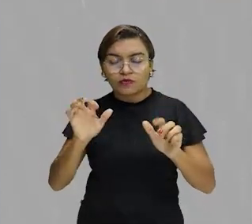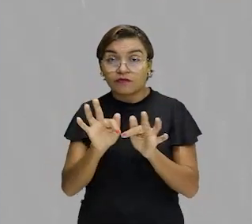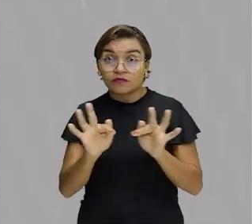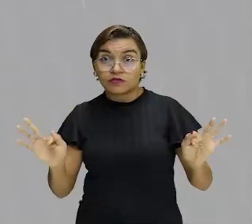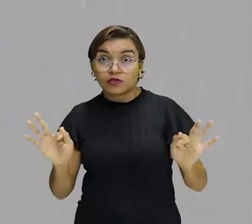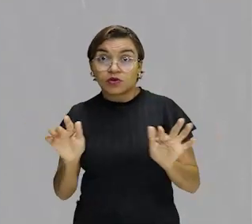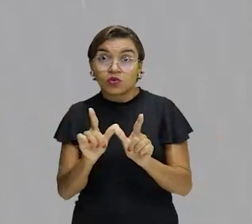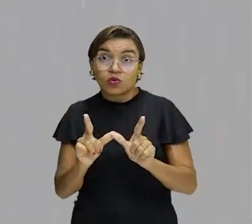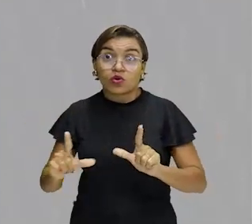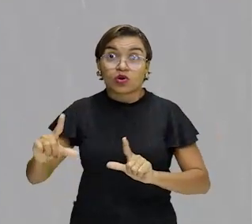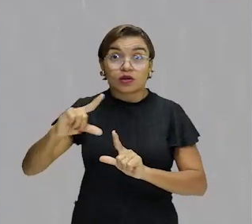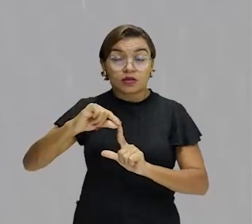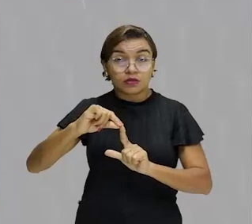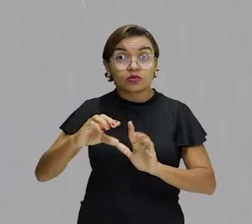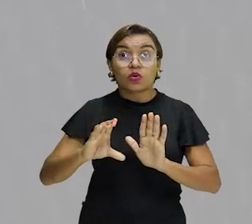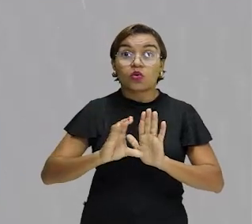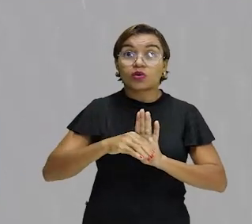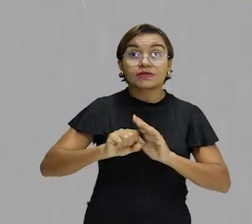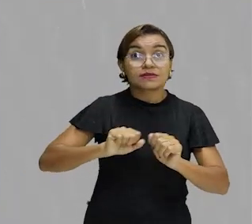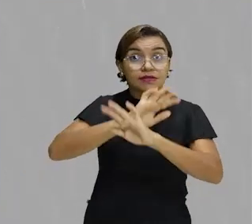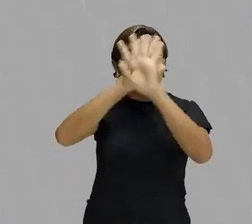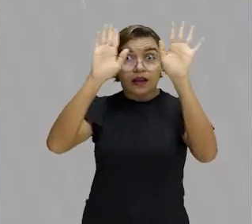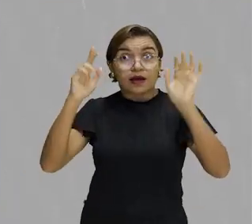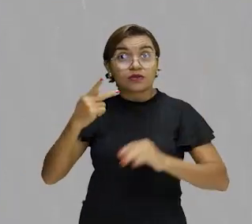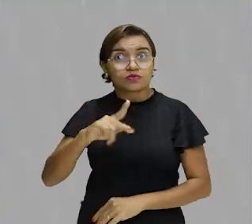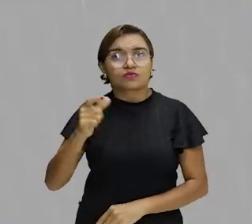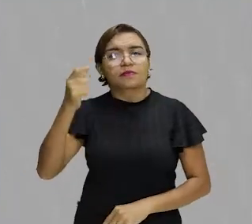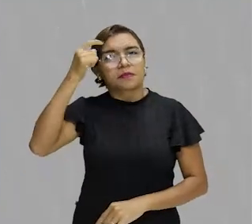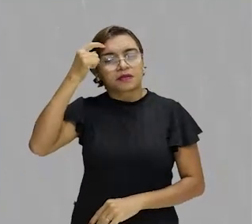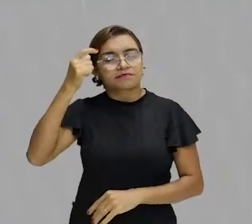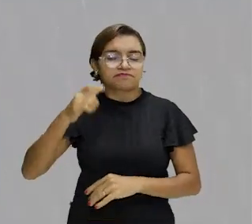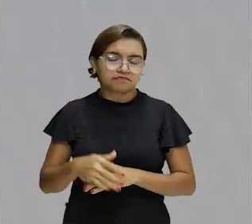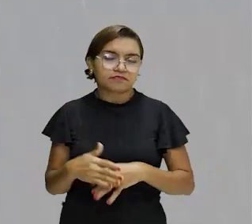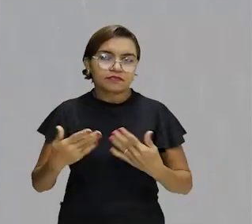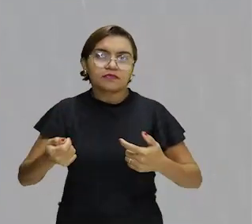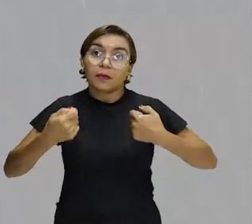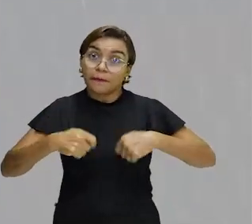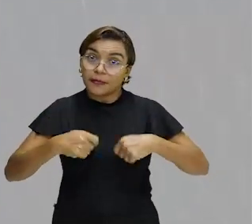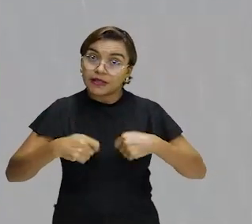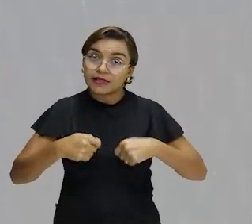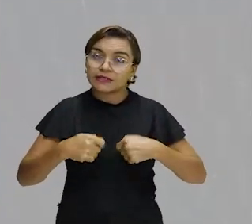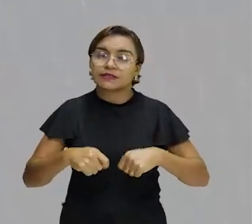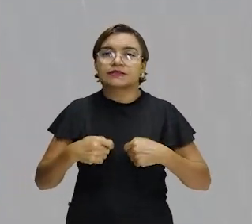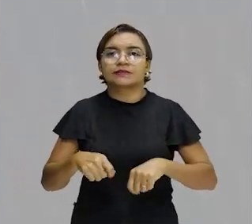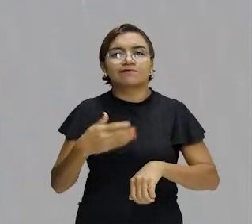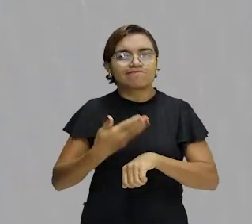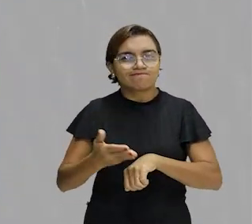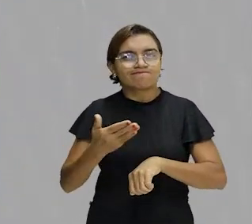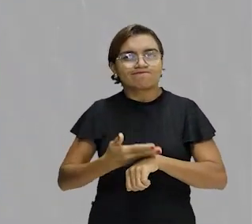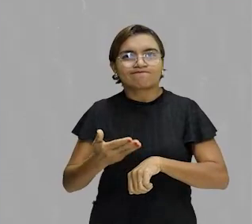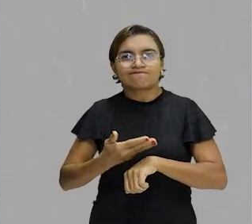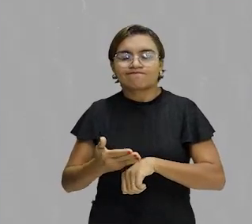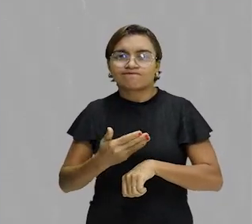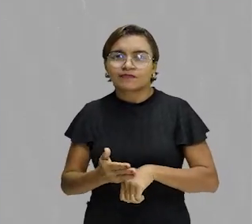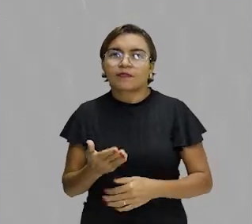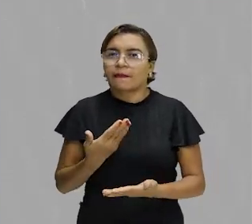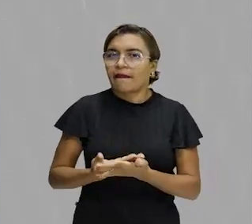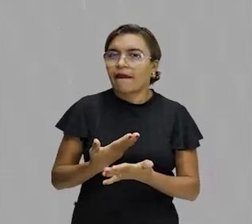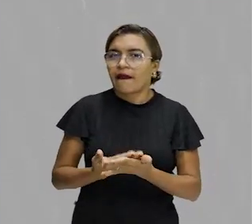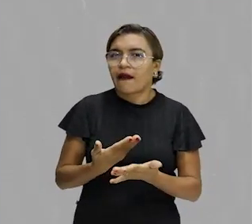tem inclusive o cálculo para você determinar a função inversa. Aqui, o nosso objetivo é passar para você